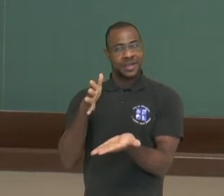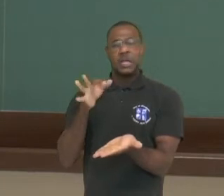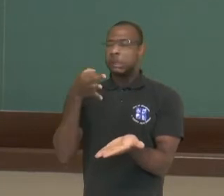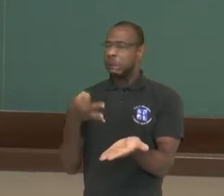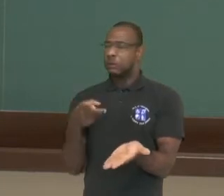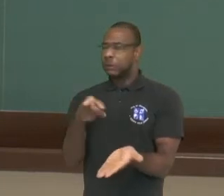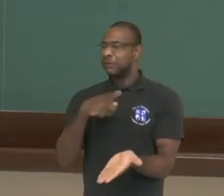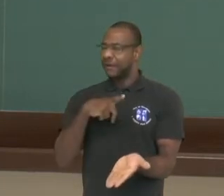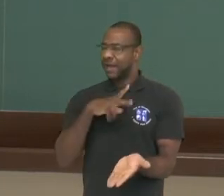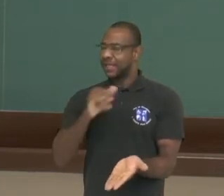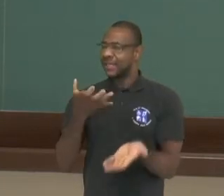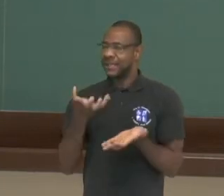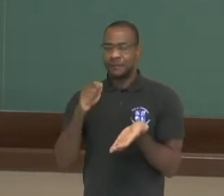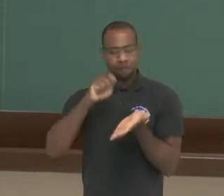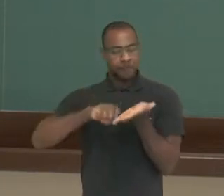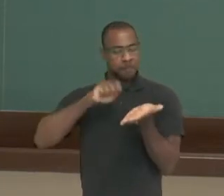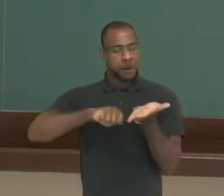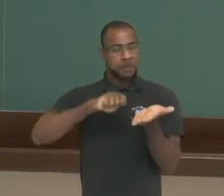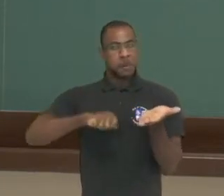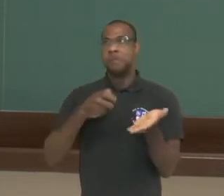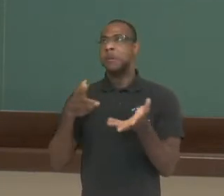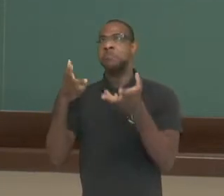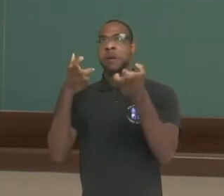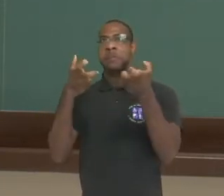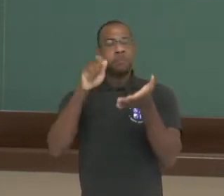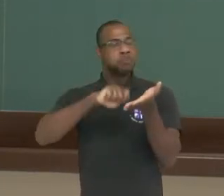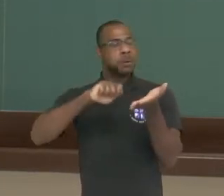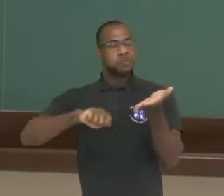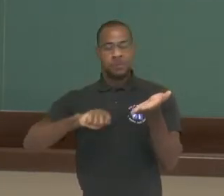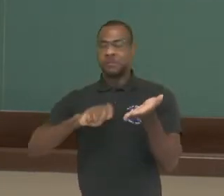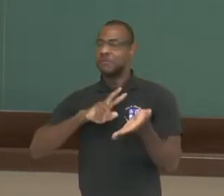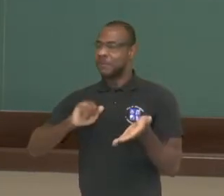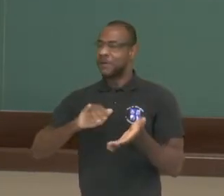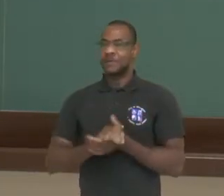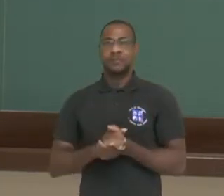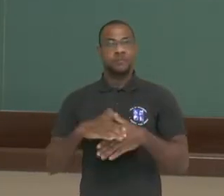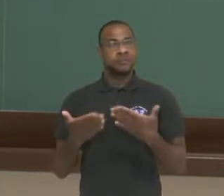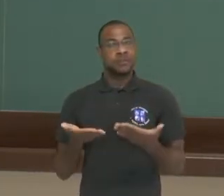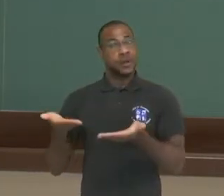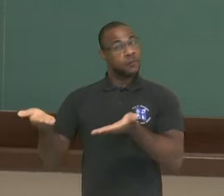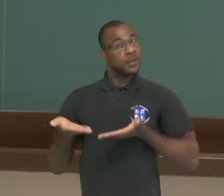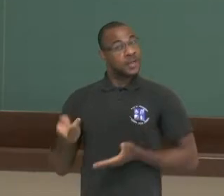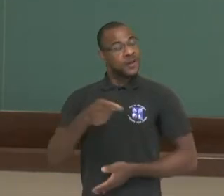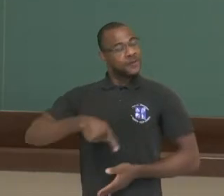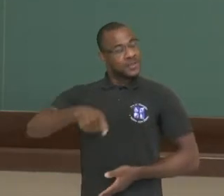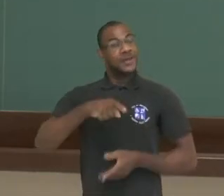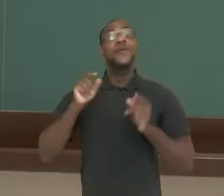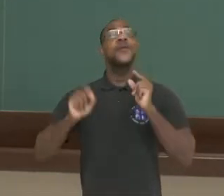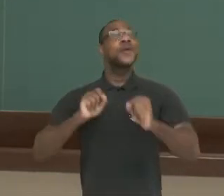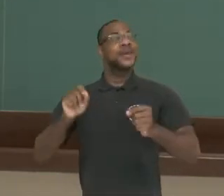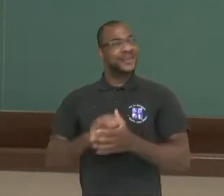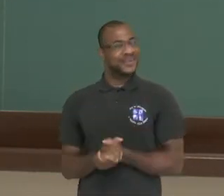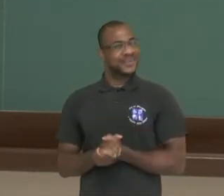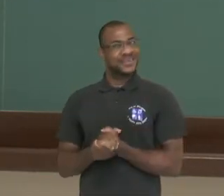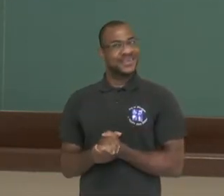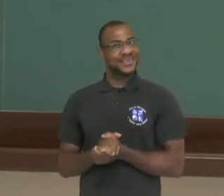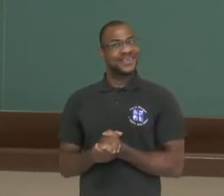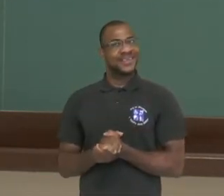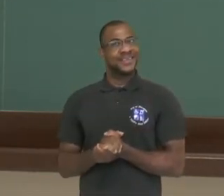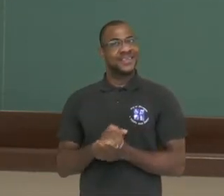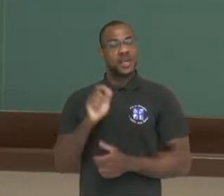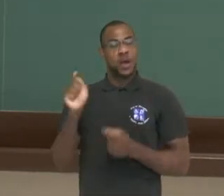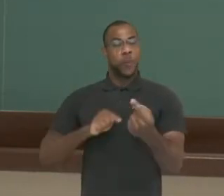que você vai querer fazer anotações, certo? E eu quero convidar você então para